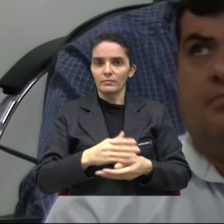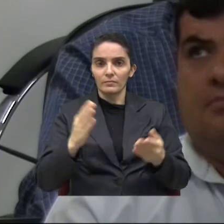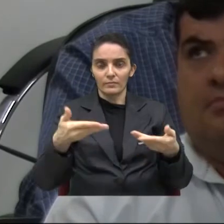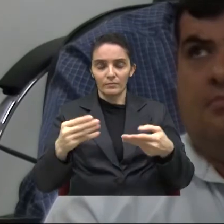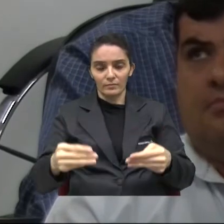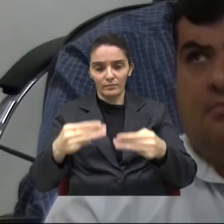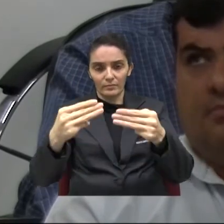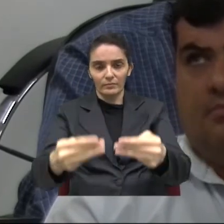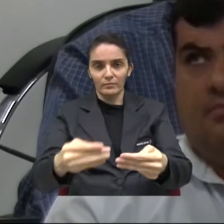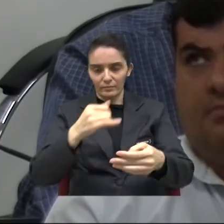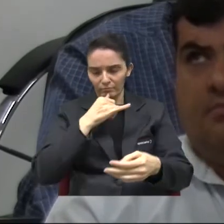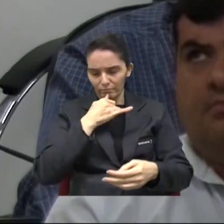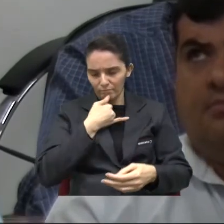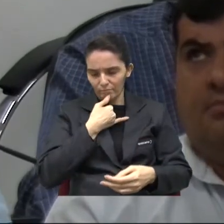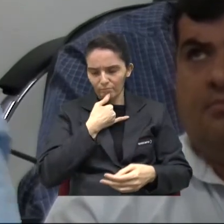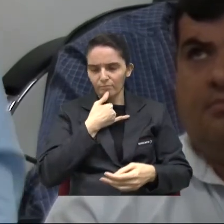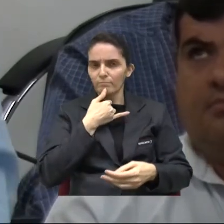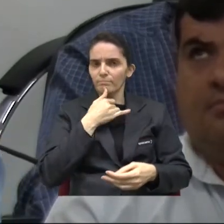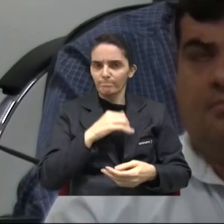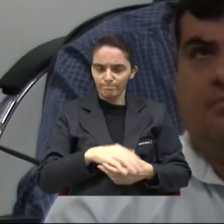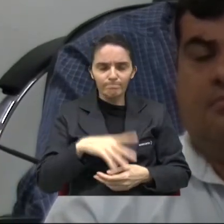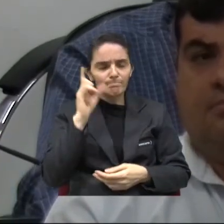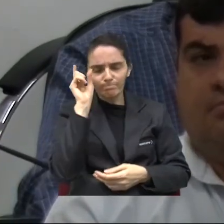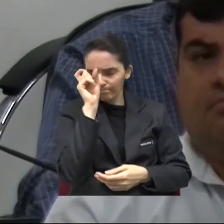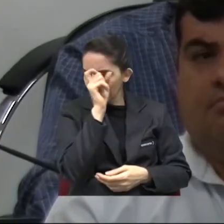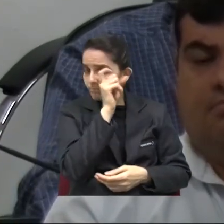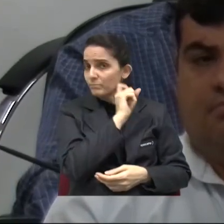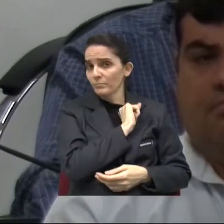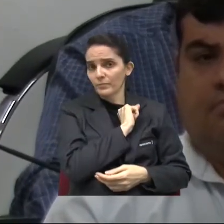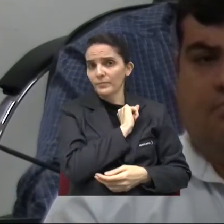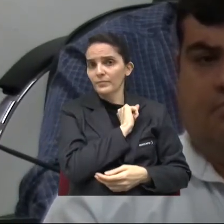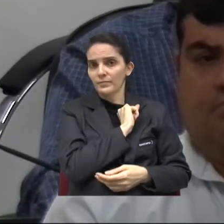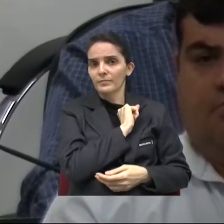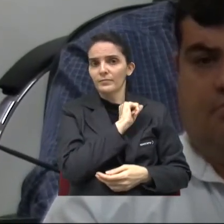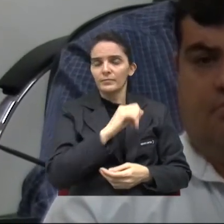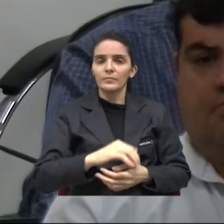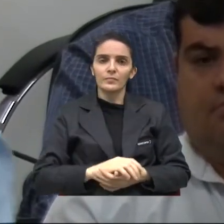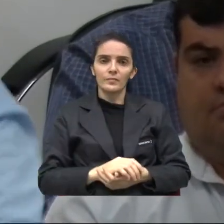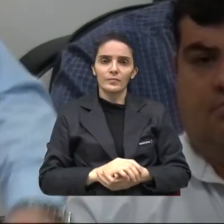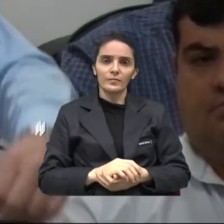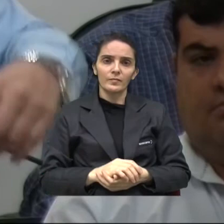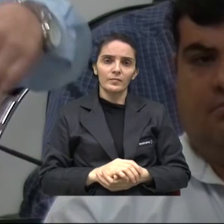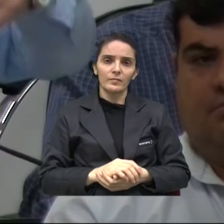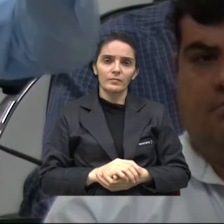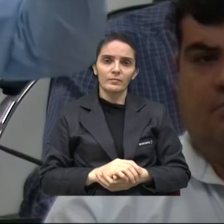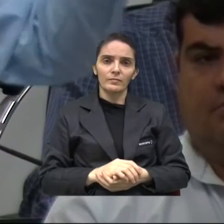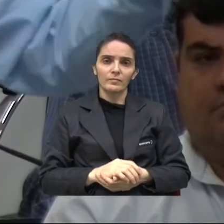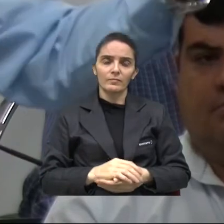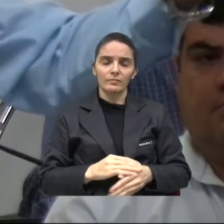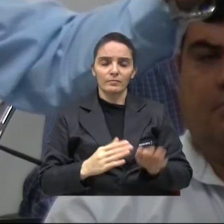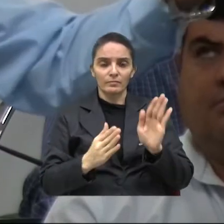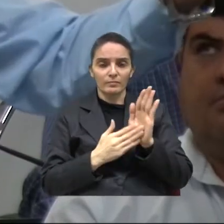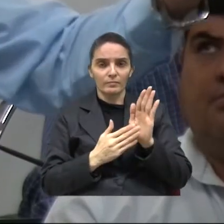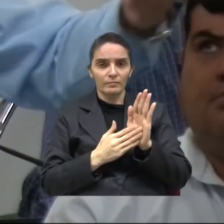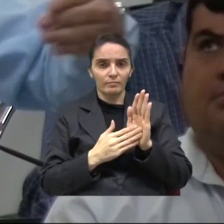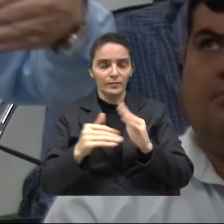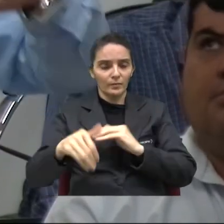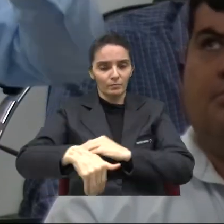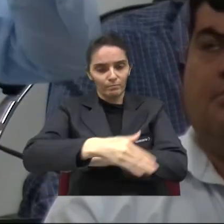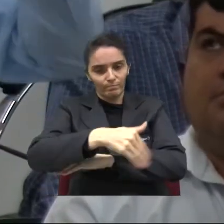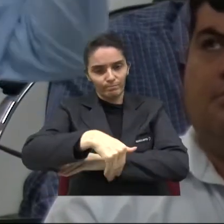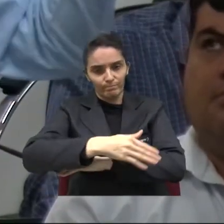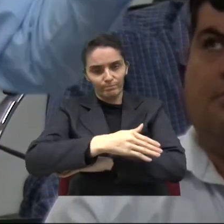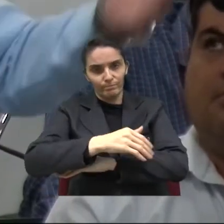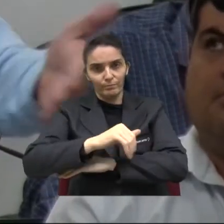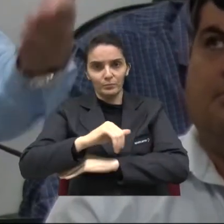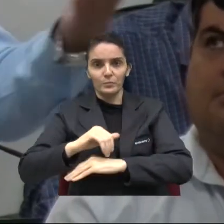de pesar é triste. Fazer uma propositura de um nome de rua, a gente sabe que só